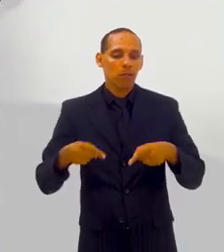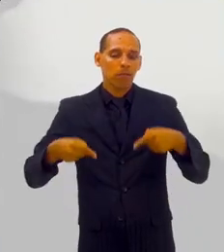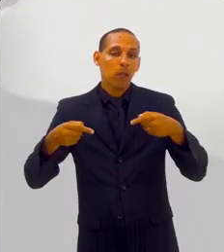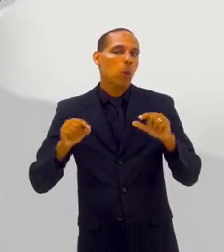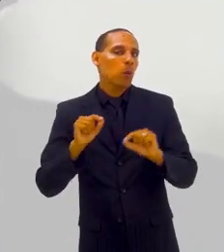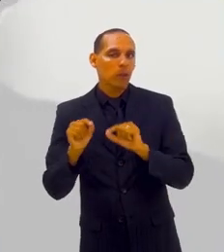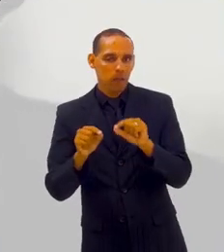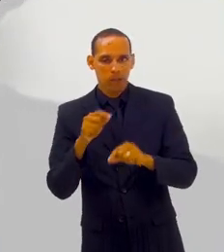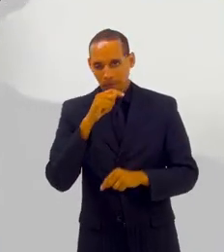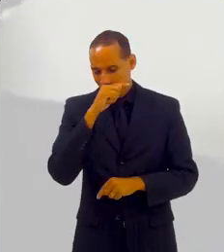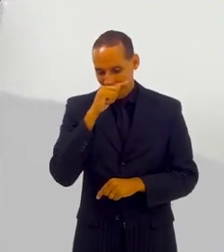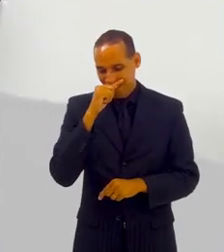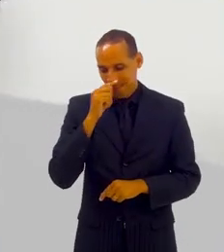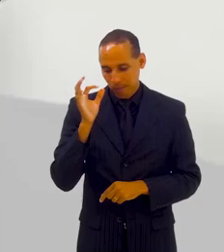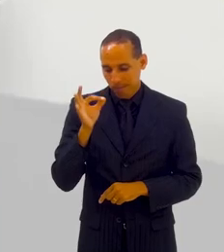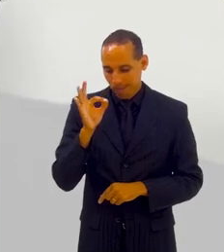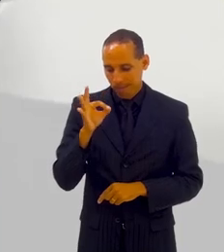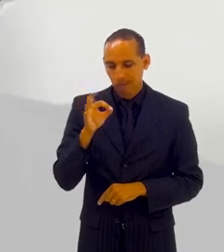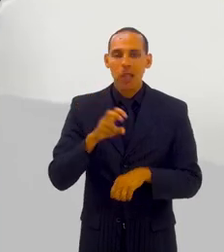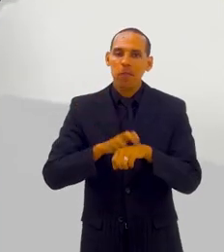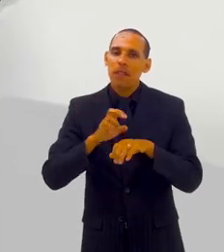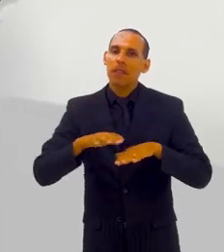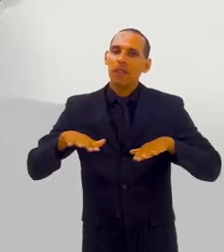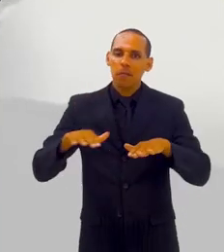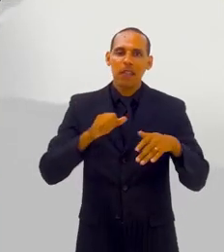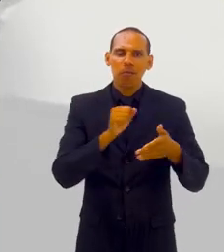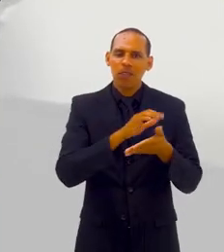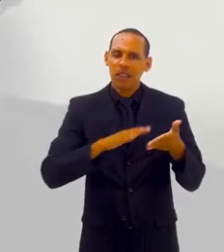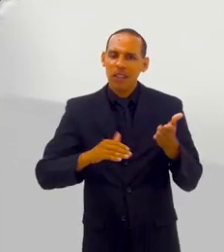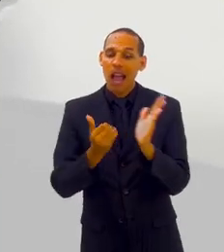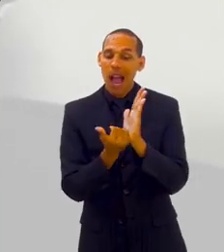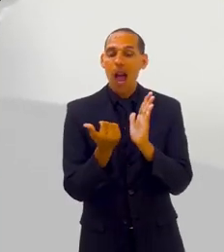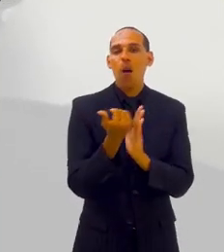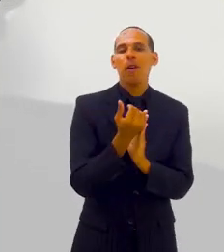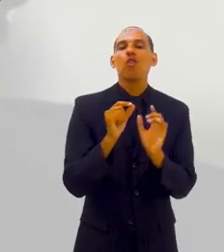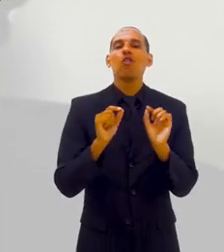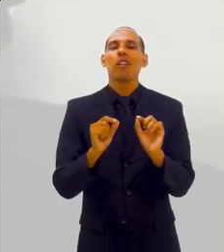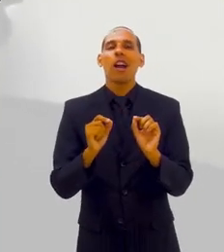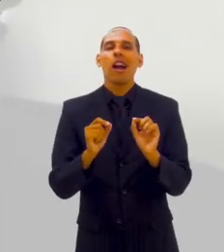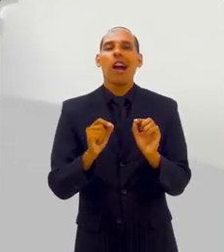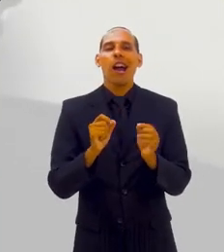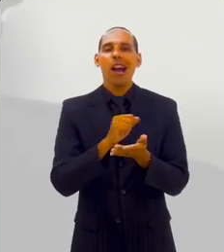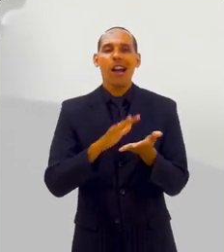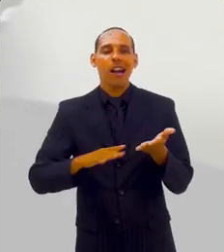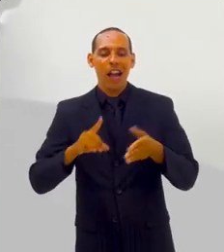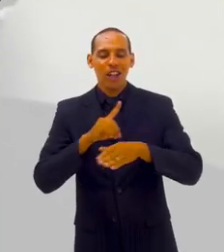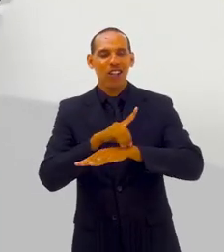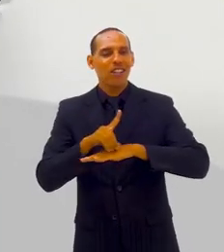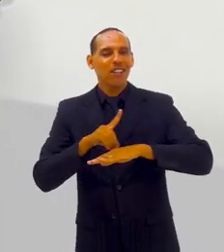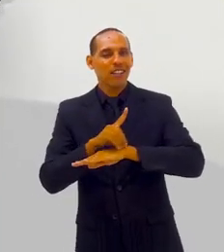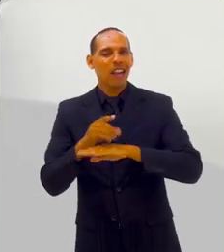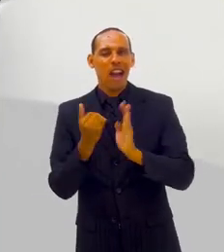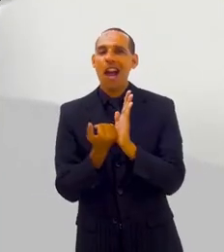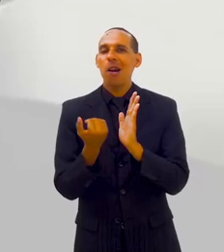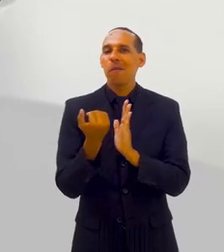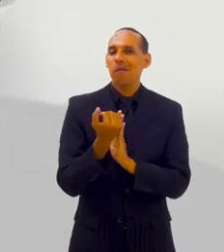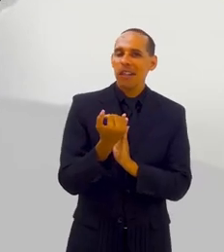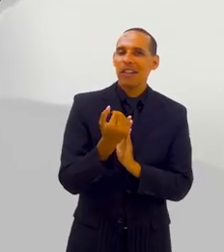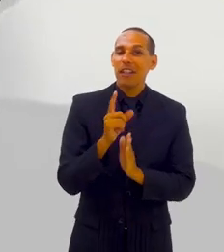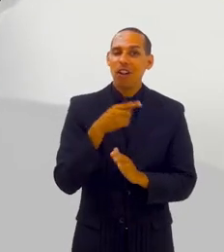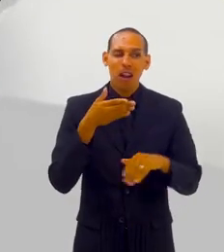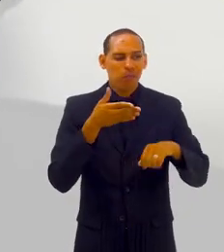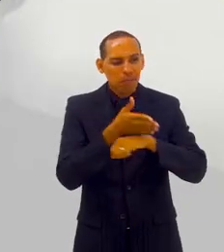a pandemia fez crescer muito Essas atividades digitais né então a gente tá crescendo muito